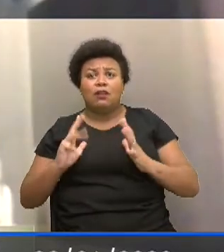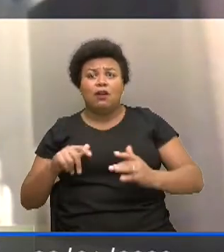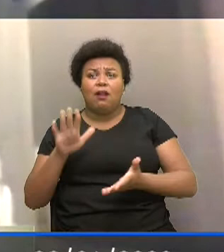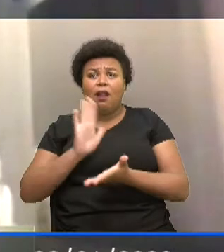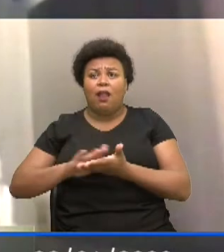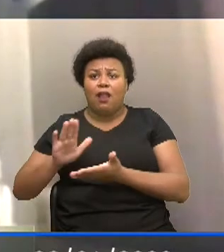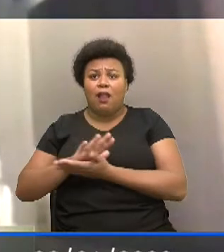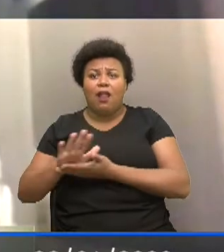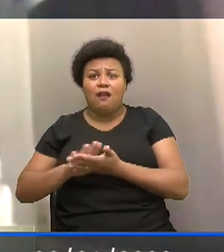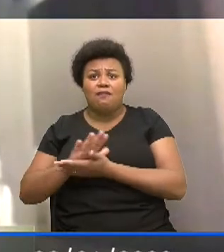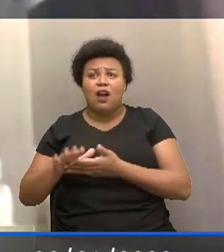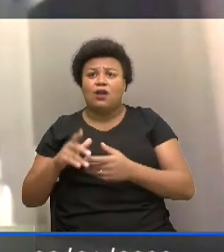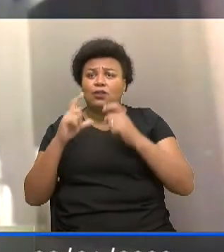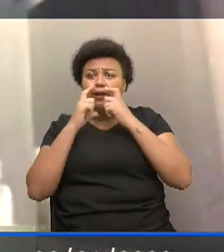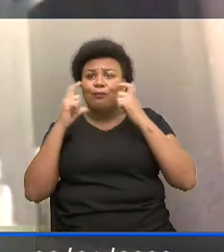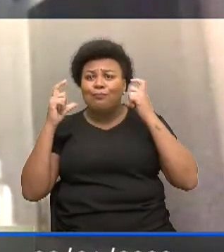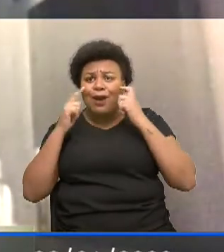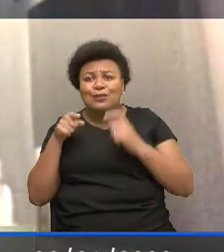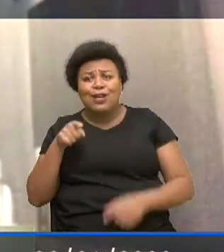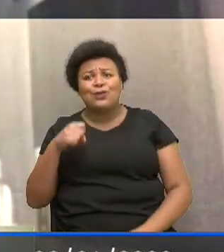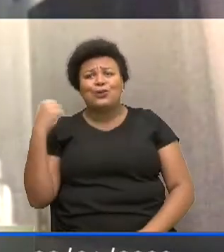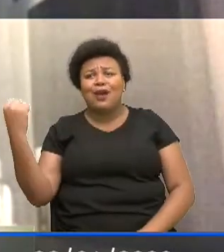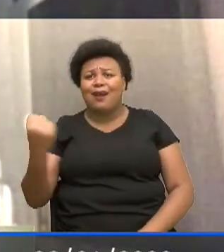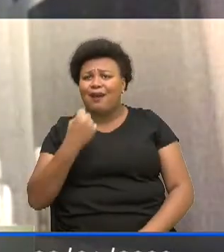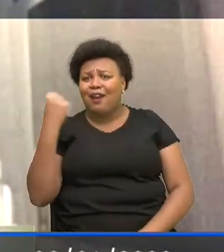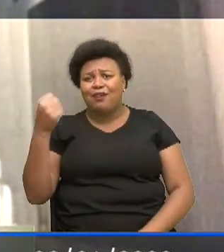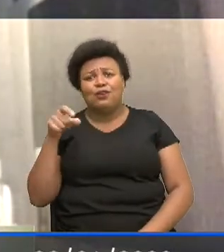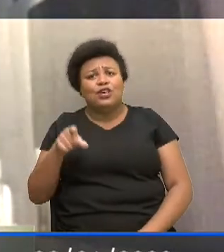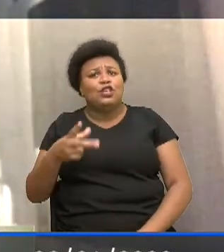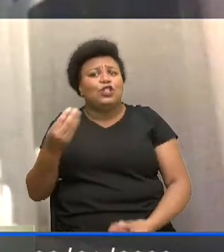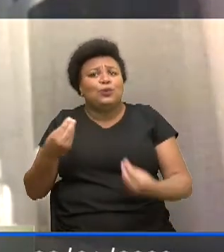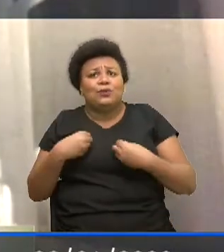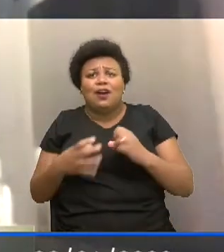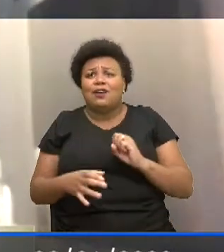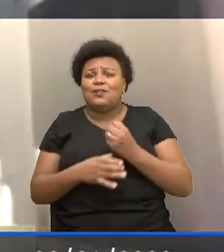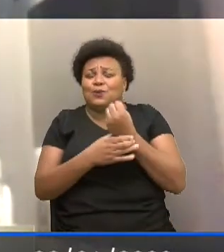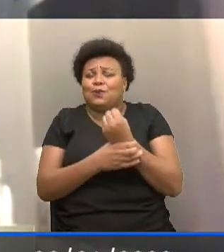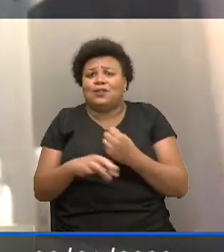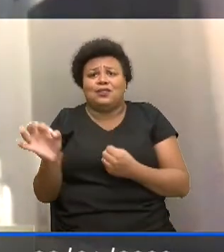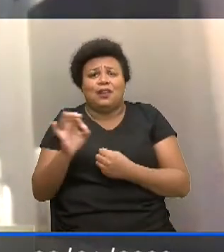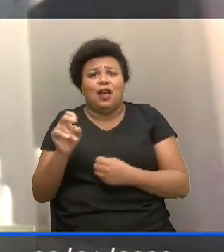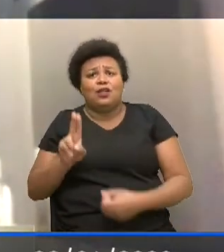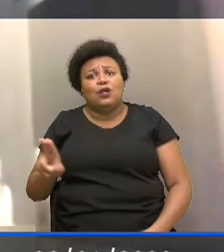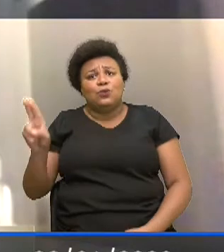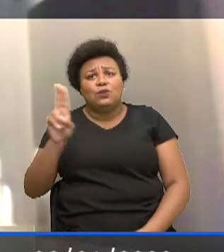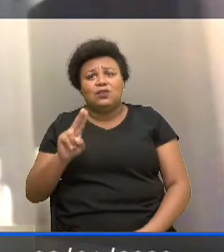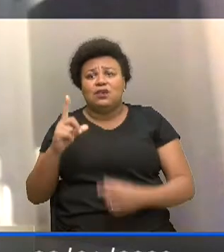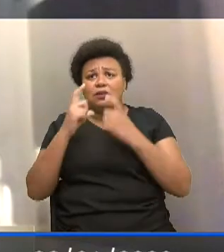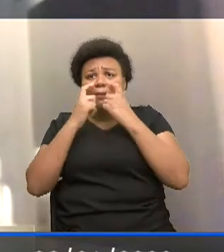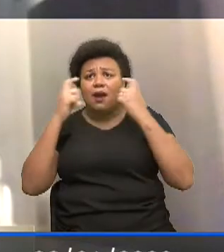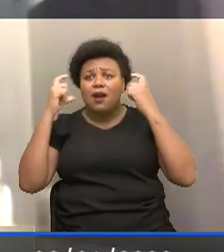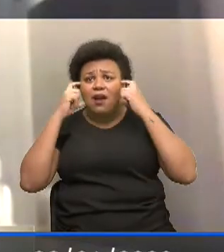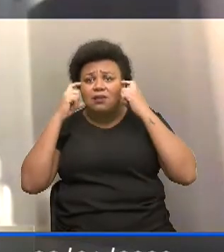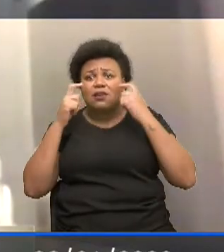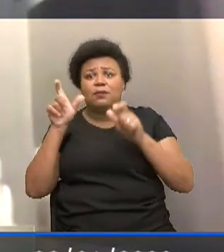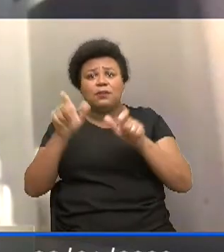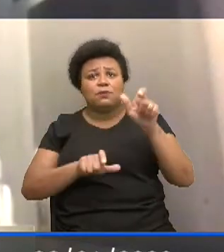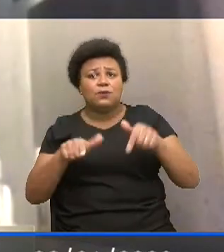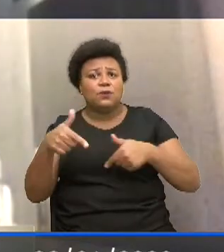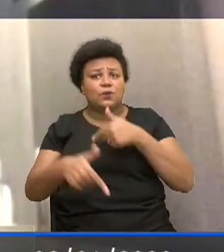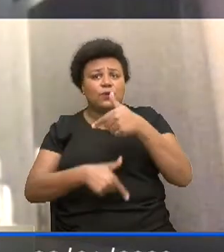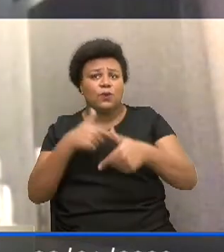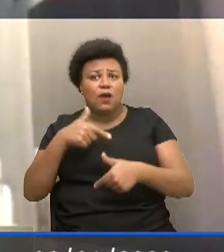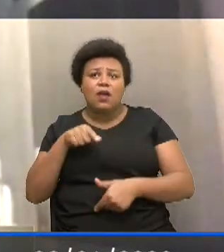máscaras, isso é muito grave, isso não garante, não traz nenhum tipo de segurança por parte da utilização dessas máscaras pelos trabalhadores